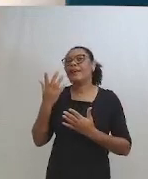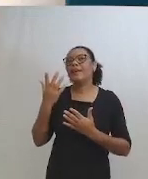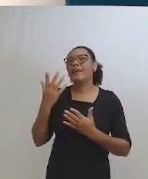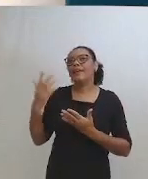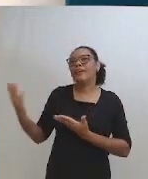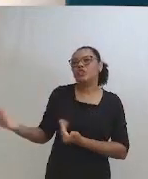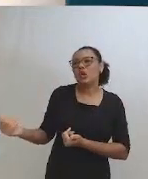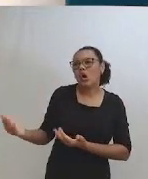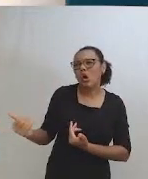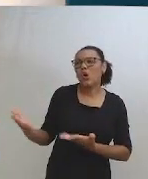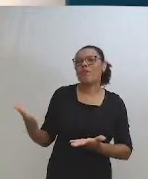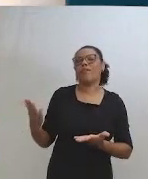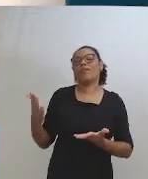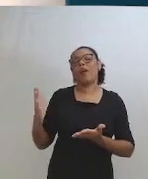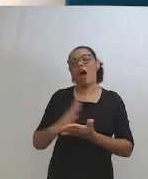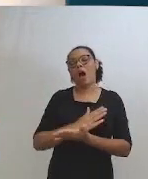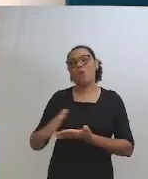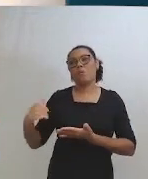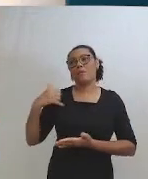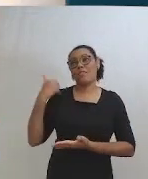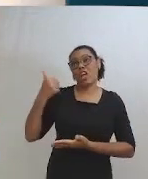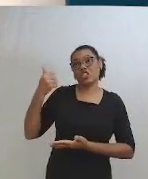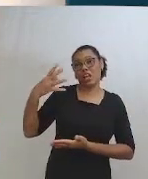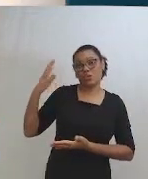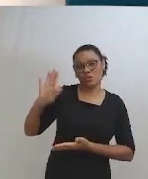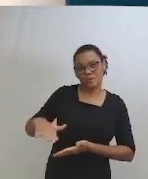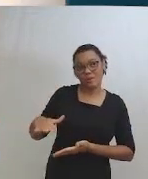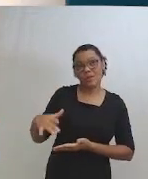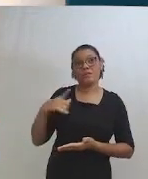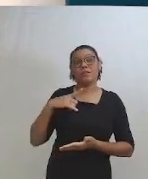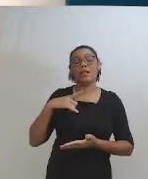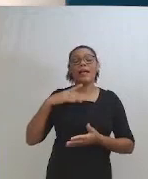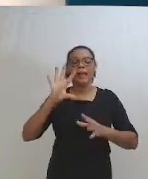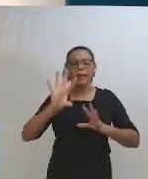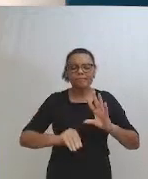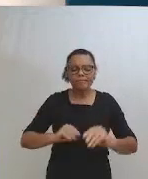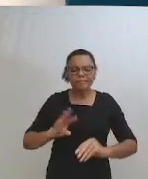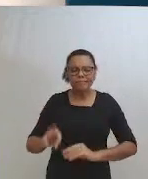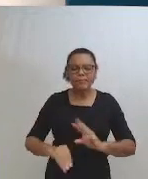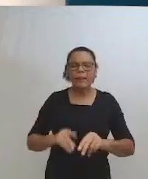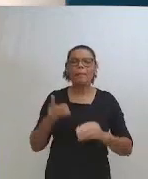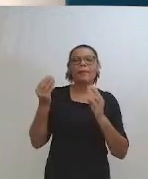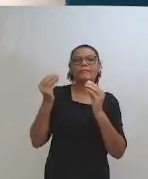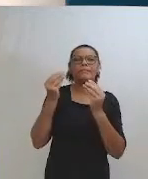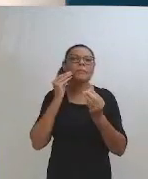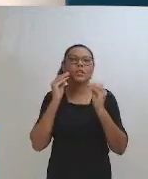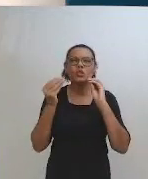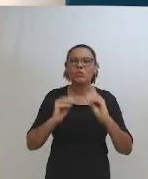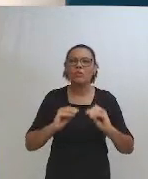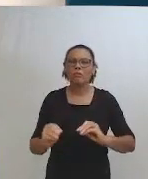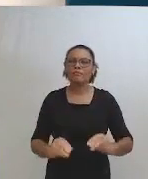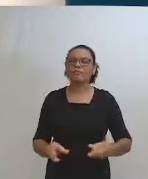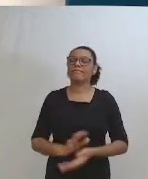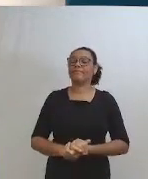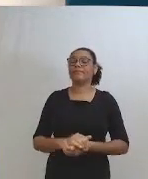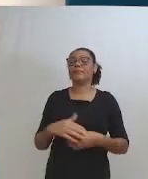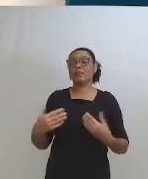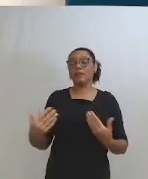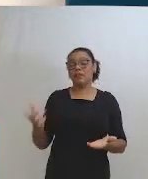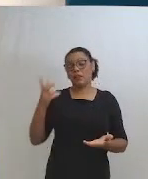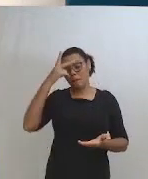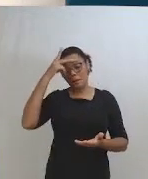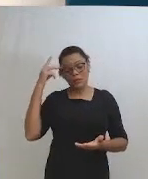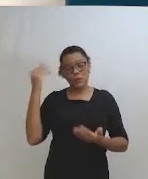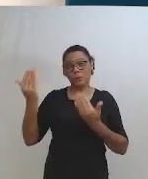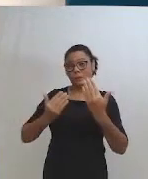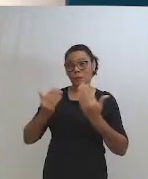de 14 anos de idade, as quais eram tocadas, acariciadas e beijadas. Ademais, o acusado já possui passagem